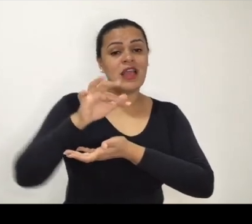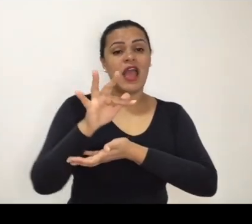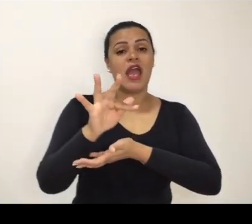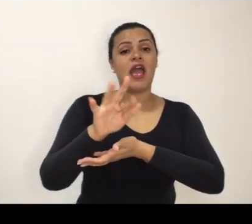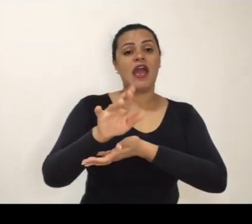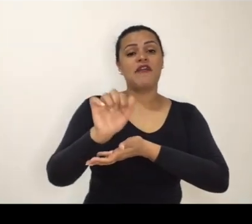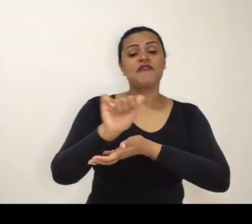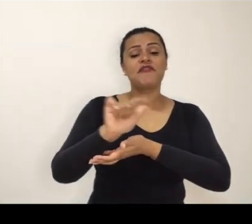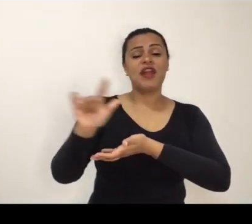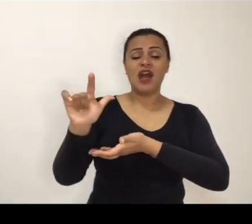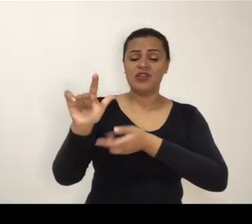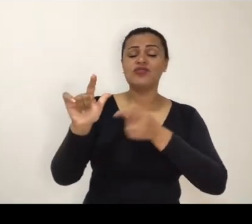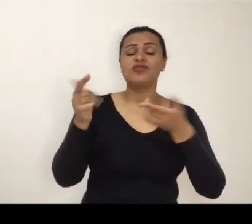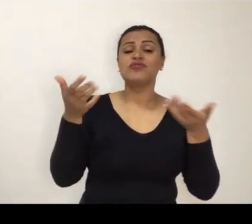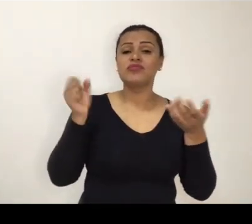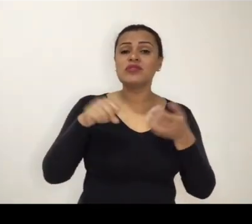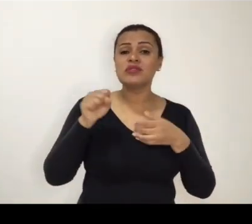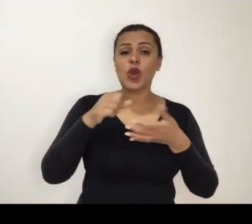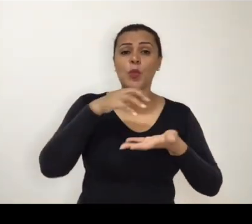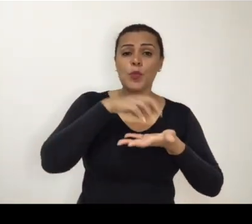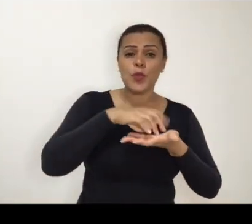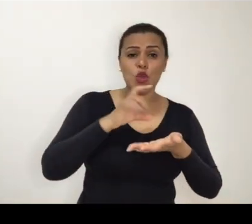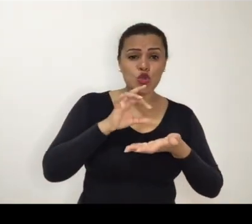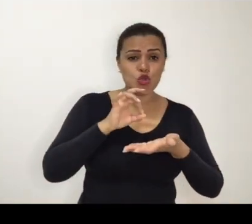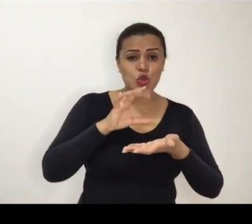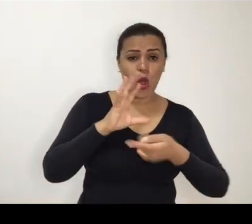setor, nem só na nossa cidade,